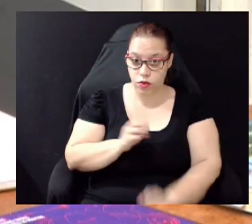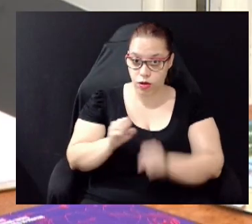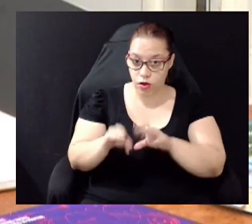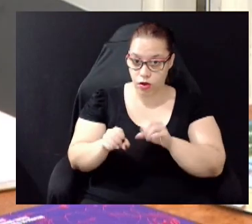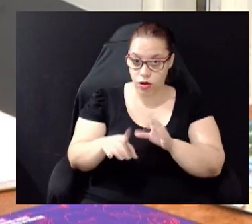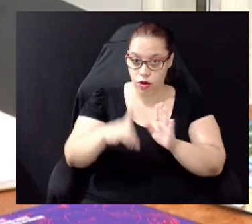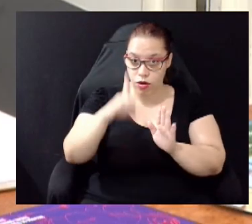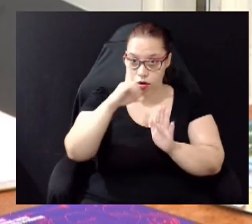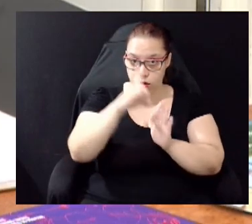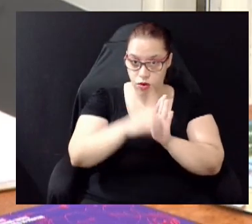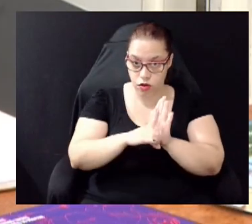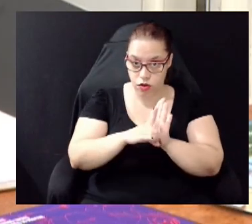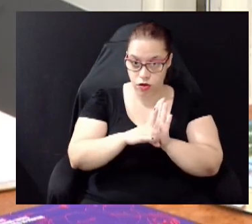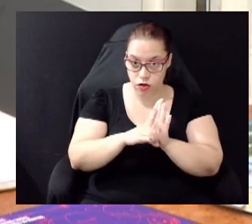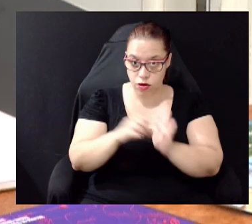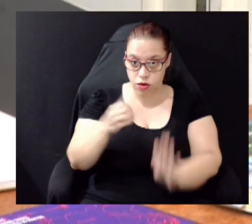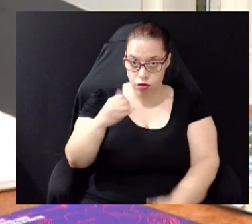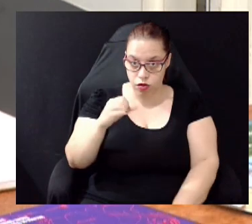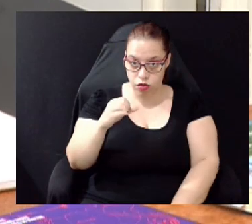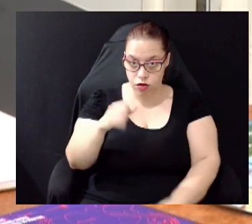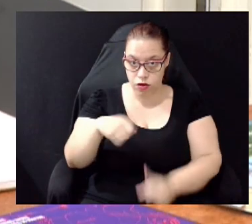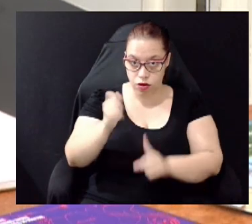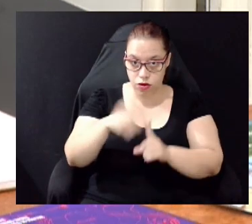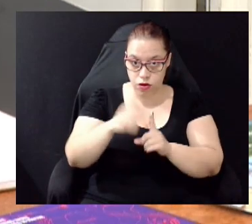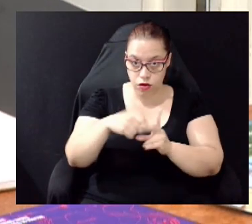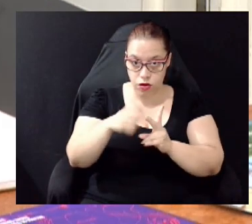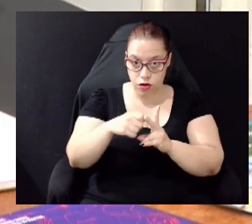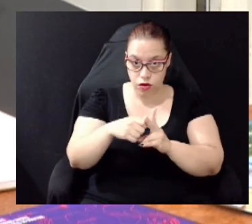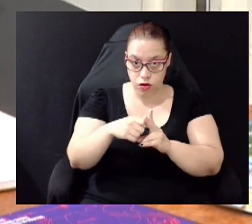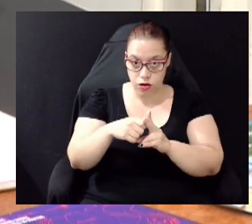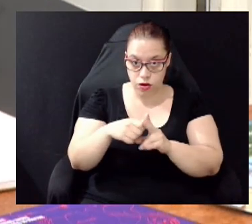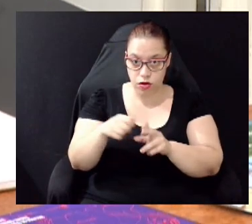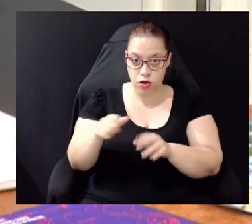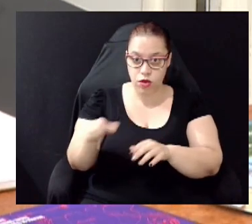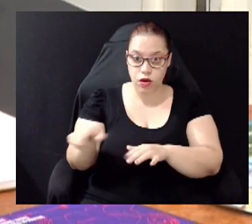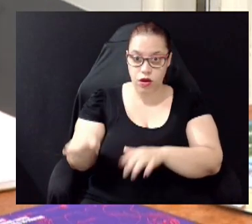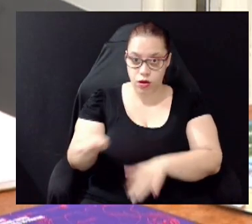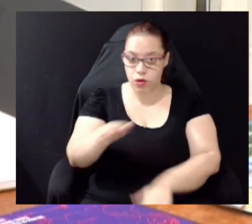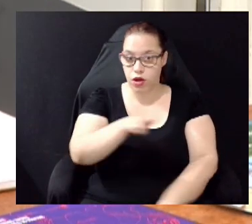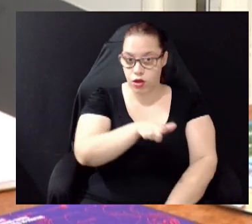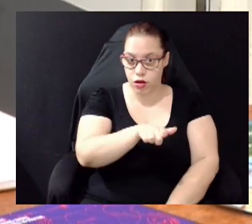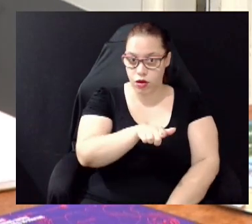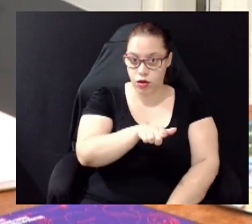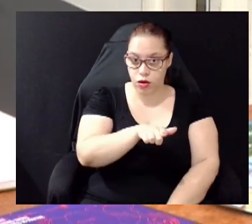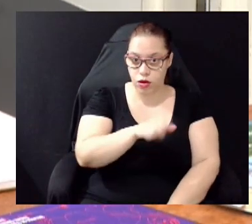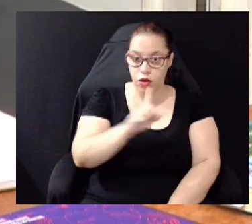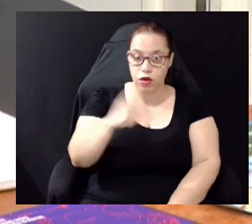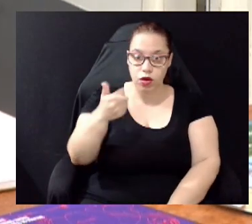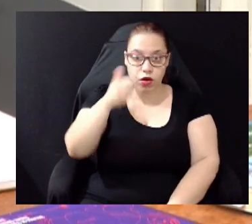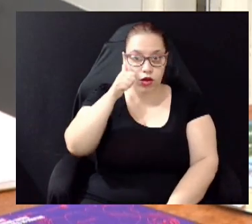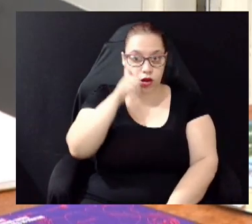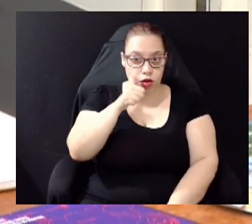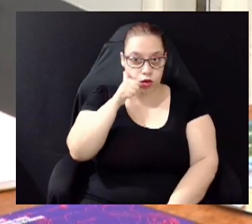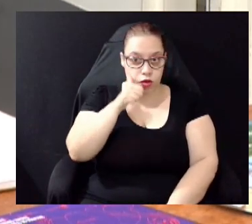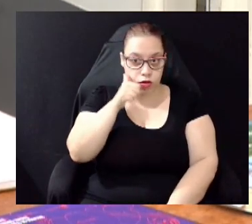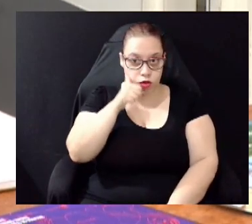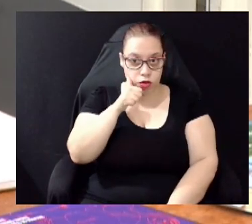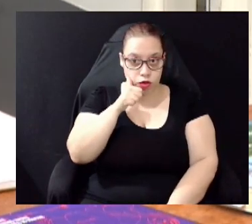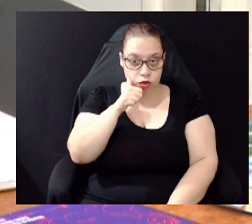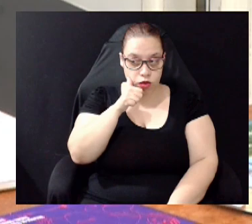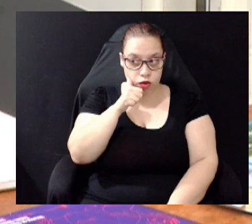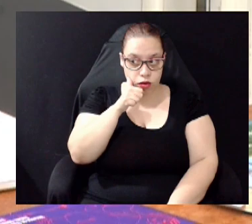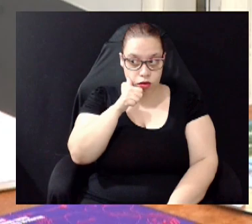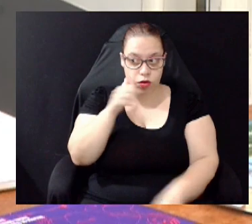Então, por 9 meses, as mulheres têm uma formação semanal, né, que são outras mulheres que fazem essa